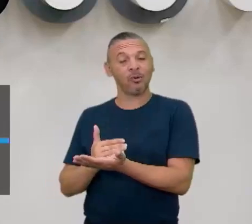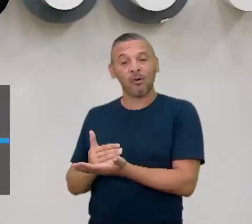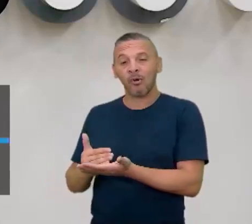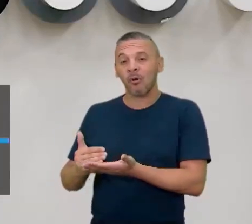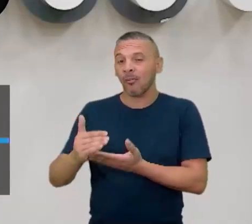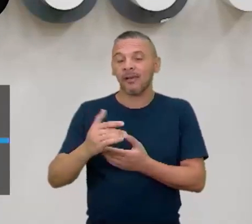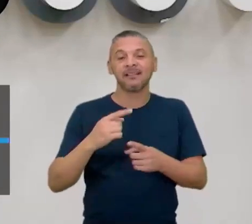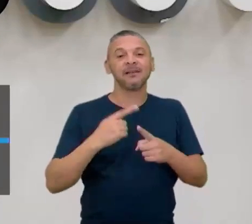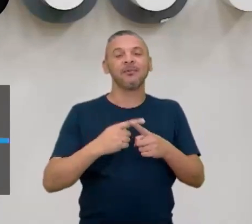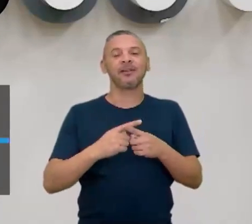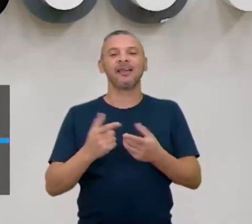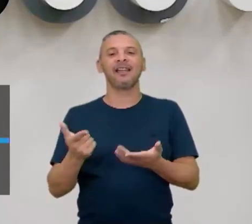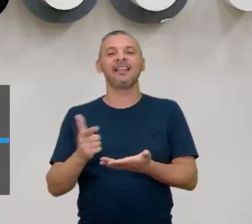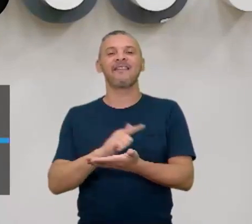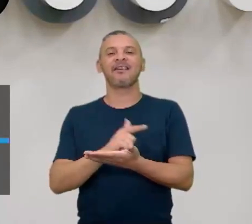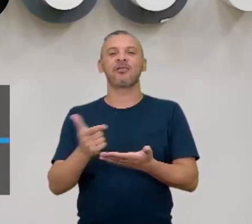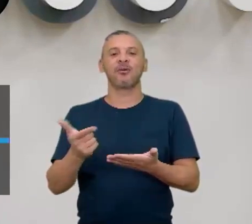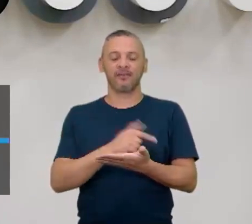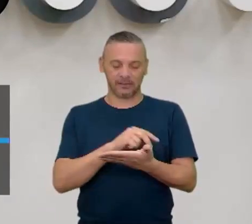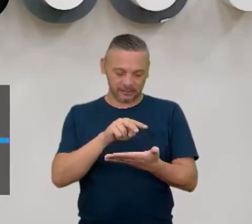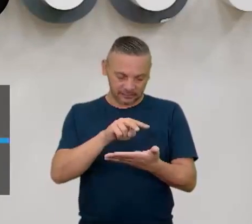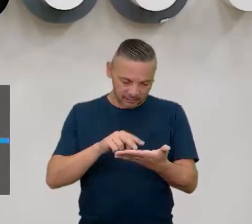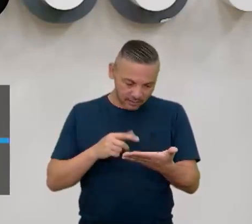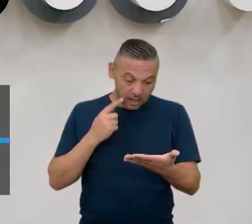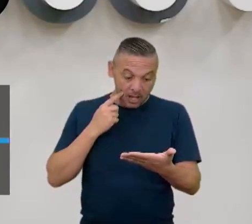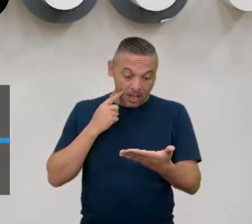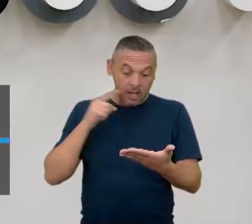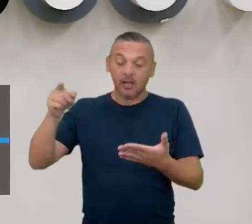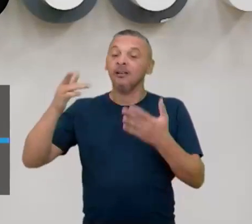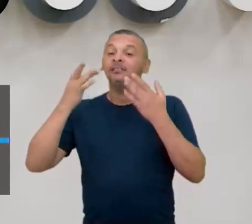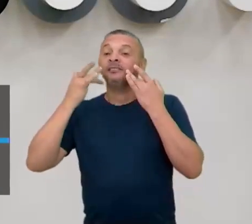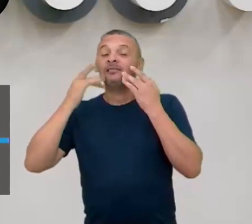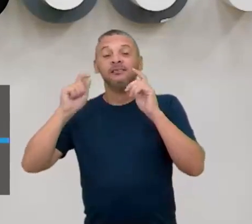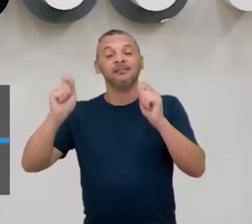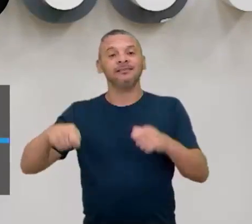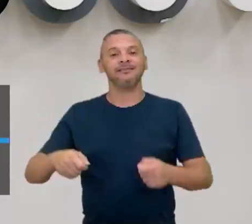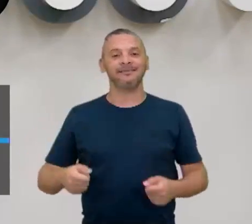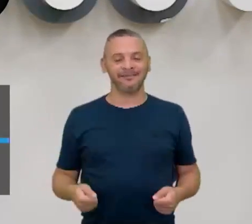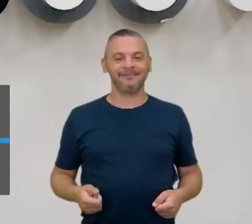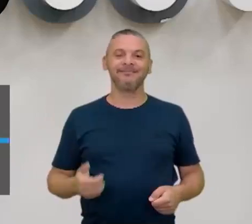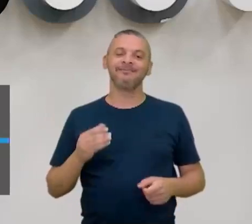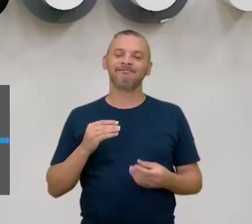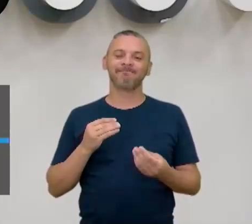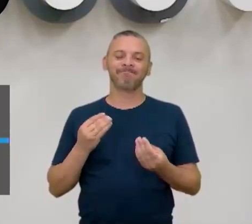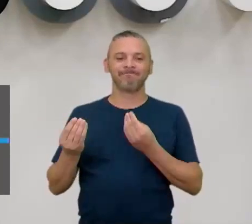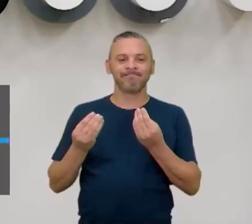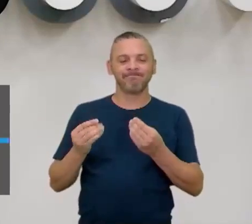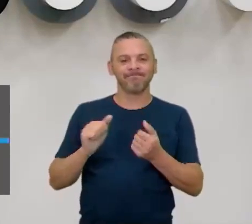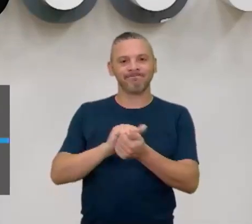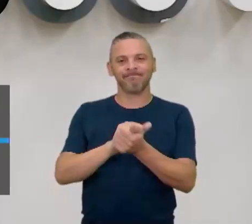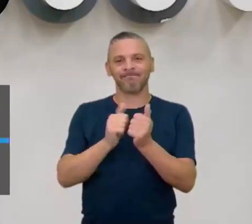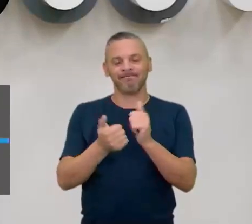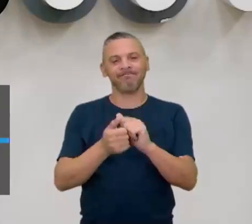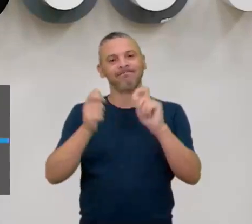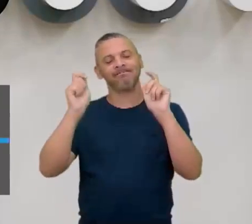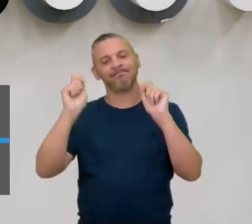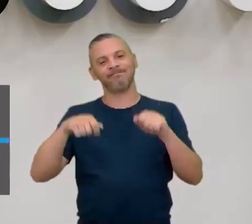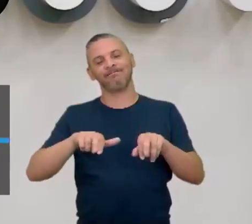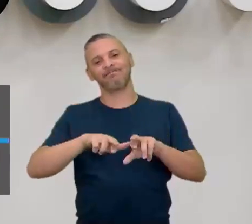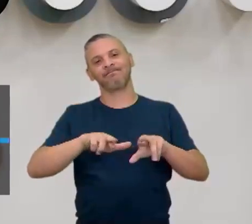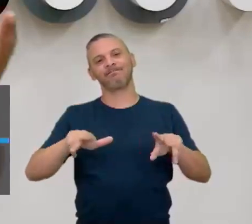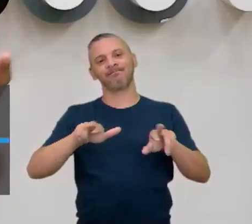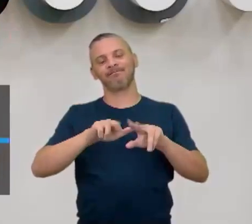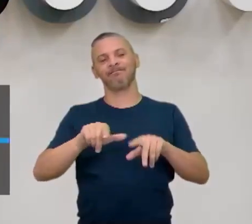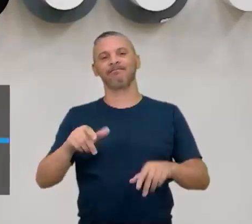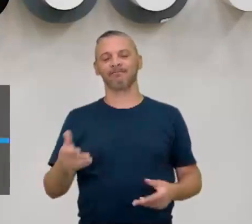da literatura, por exemplo. Então, é muito bacana a gente saber que a gente pode mexer com esses universos que às